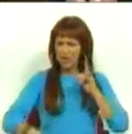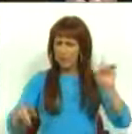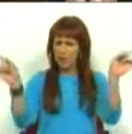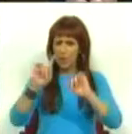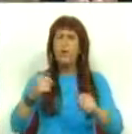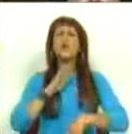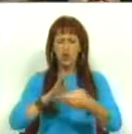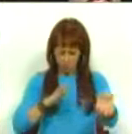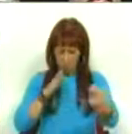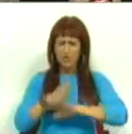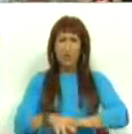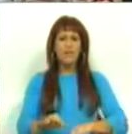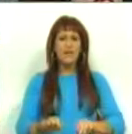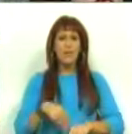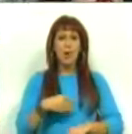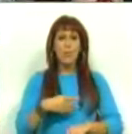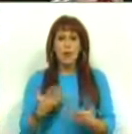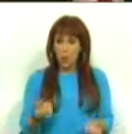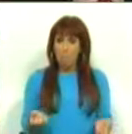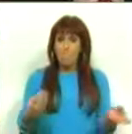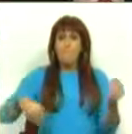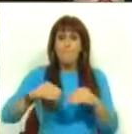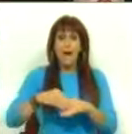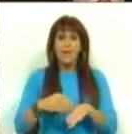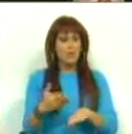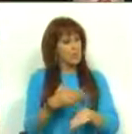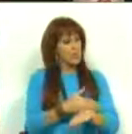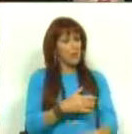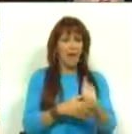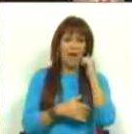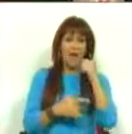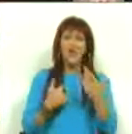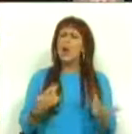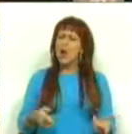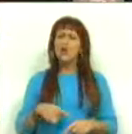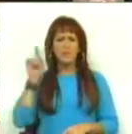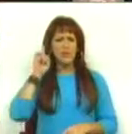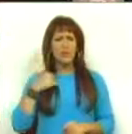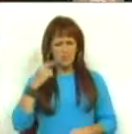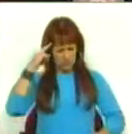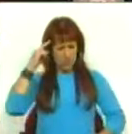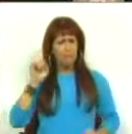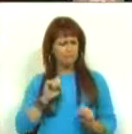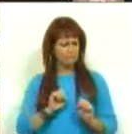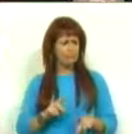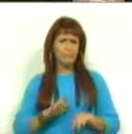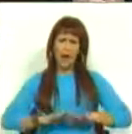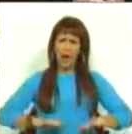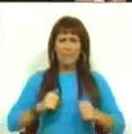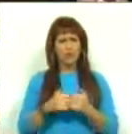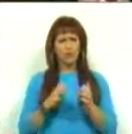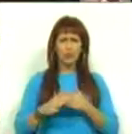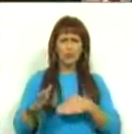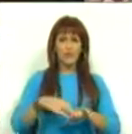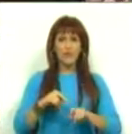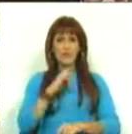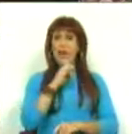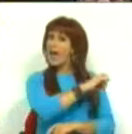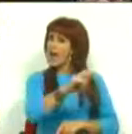braços e continuamos tão preocupados ou mais do que estávamos na altura e estamos sobretudo de consciência tranquila porque tudo fizemos